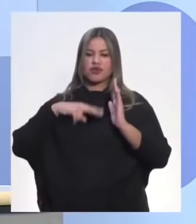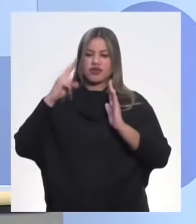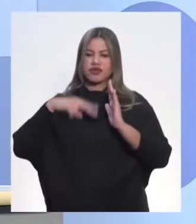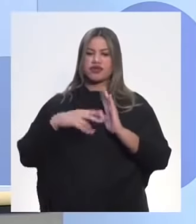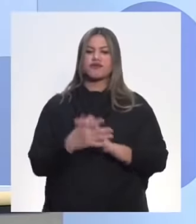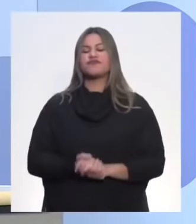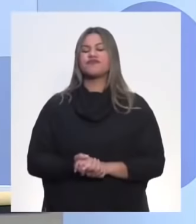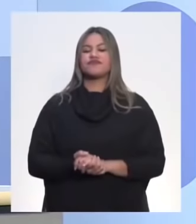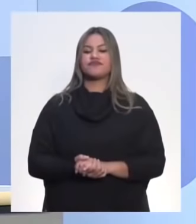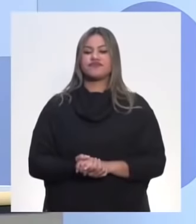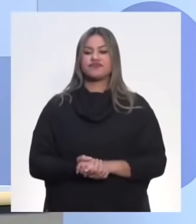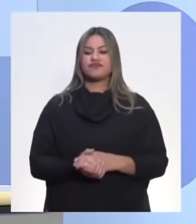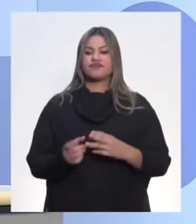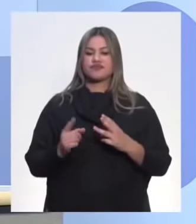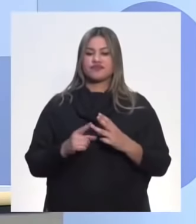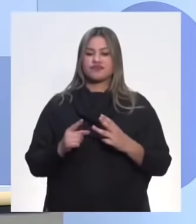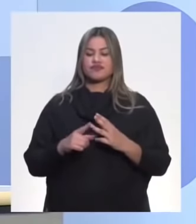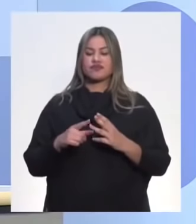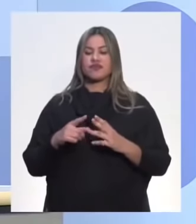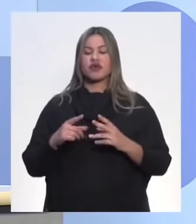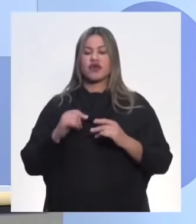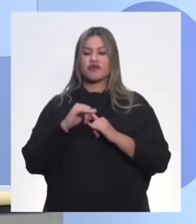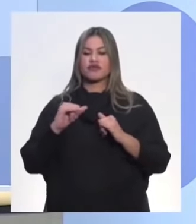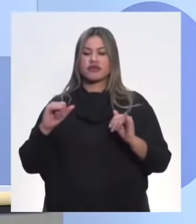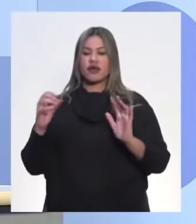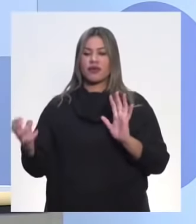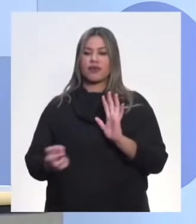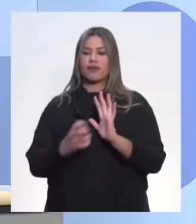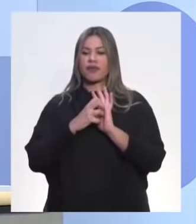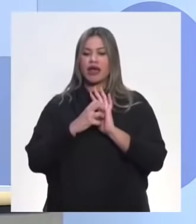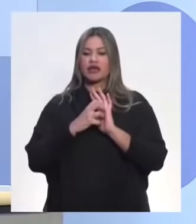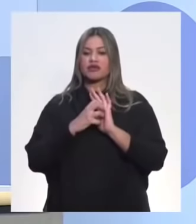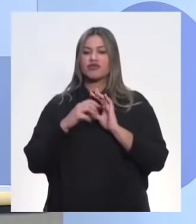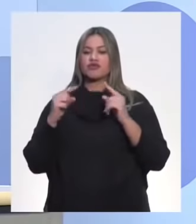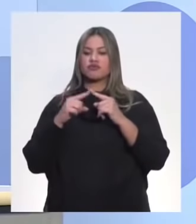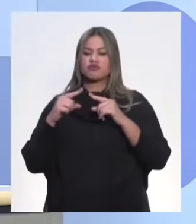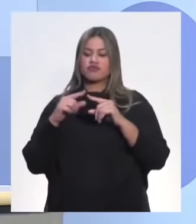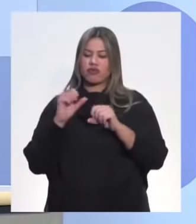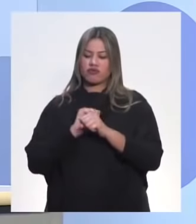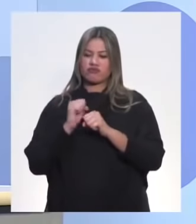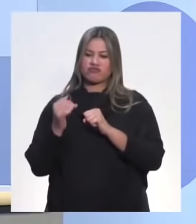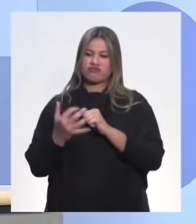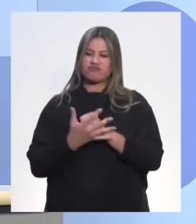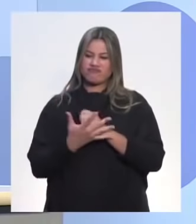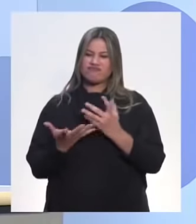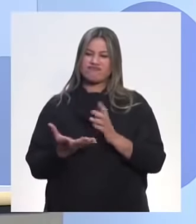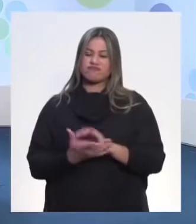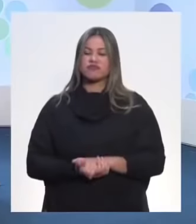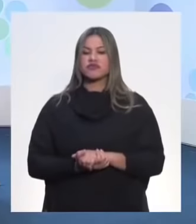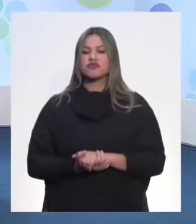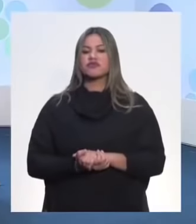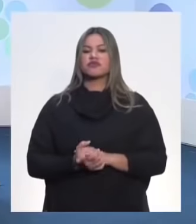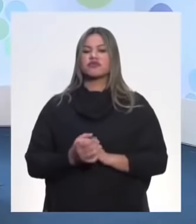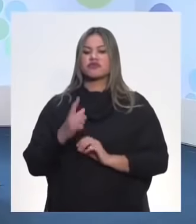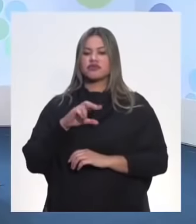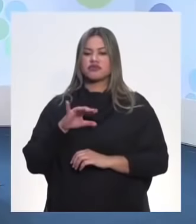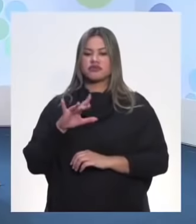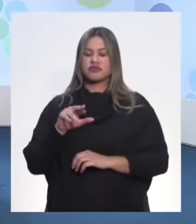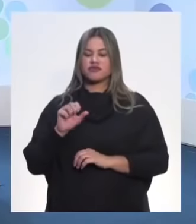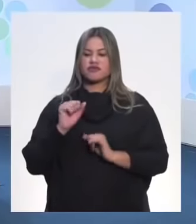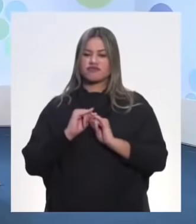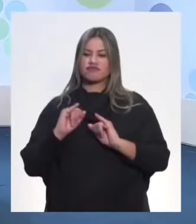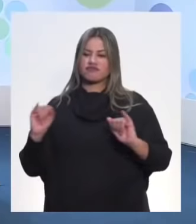segunda, disse dizer os impactos que o Covid causou na sociedade. A Lívia disse informar algo. E a Júlia